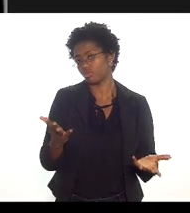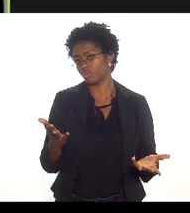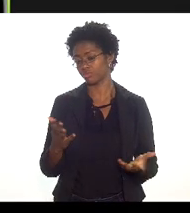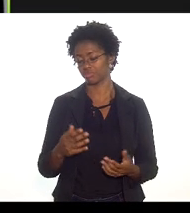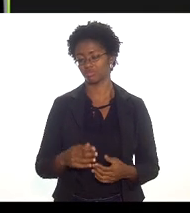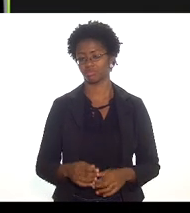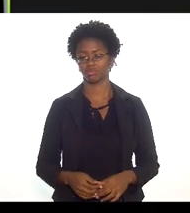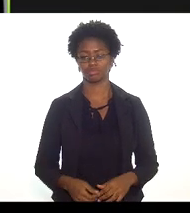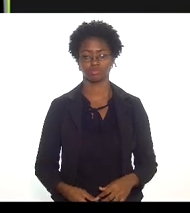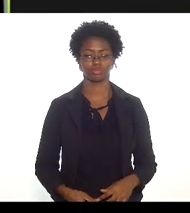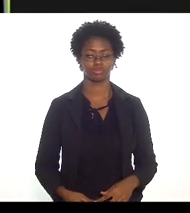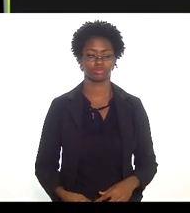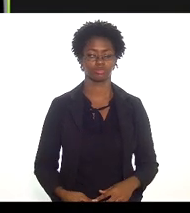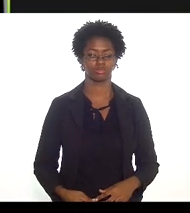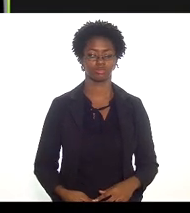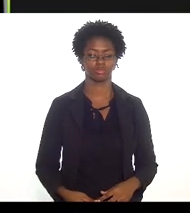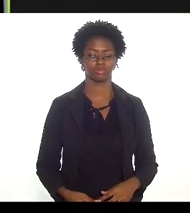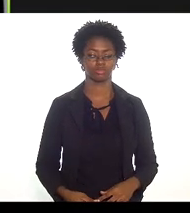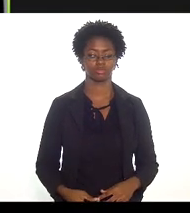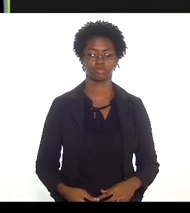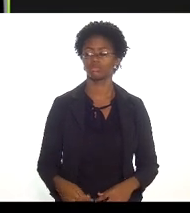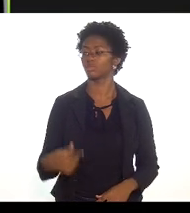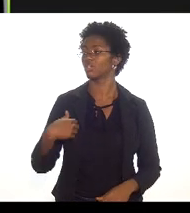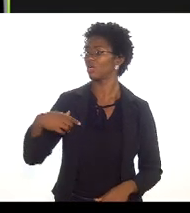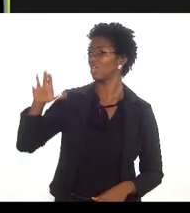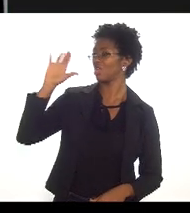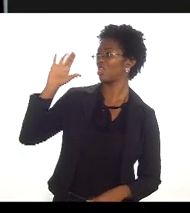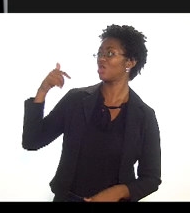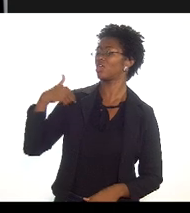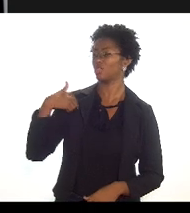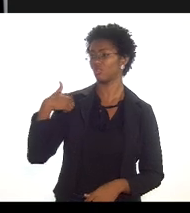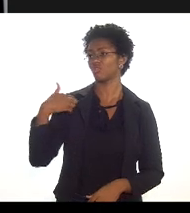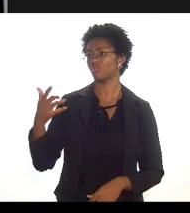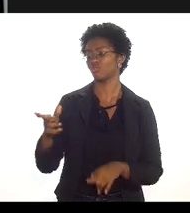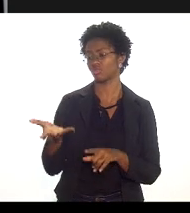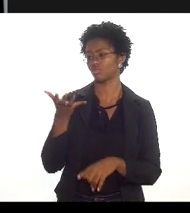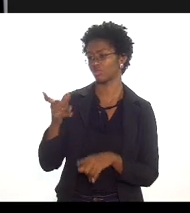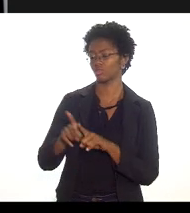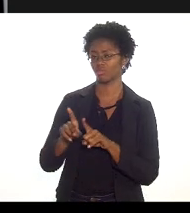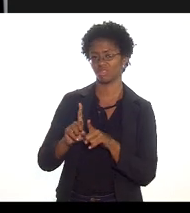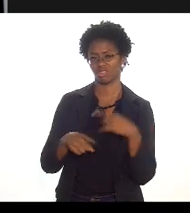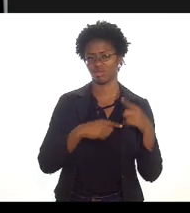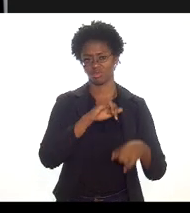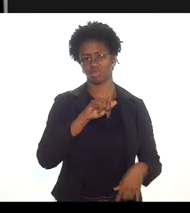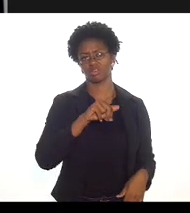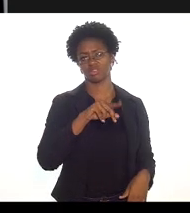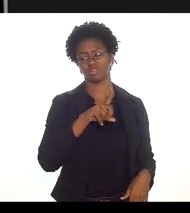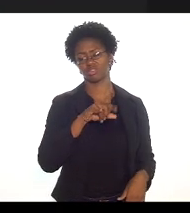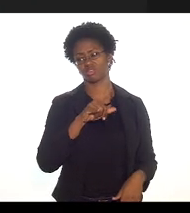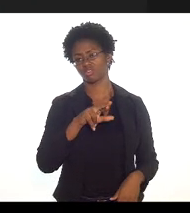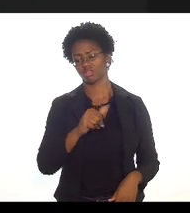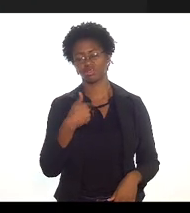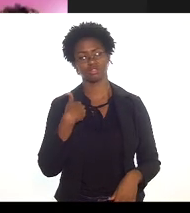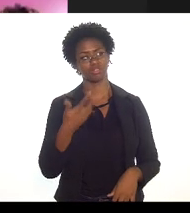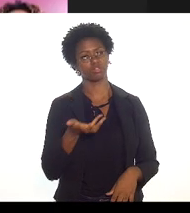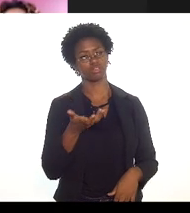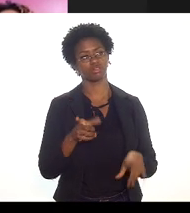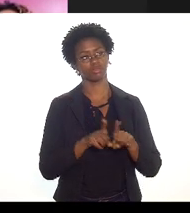Deputada Rejane. Eu também queria, deputada Rejane, depois da deputada Jandira, eu queria também fazer uma